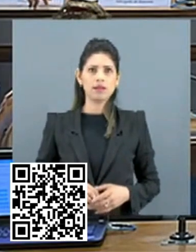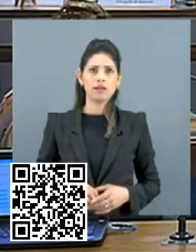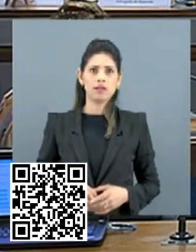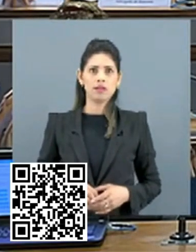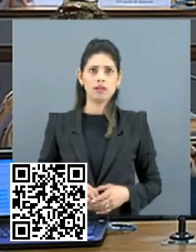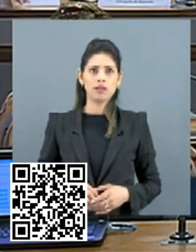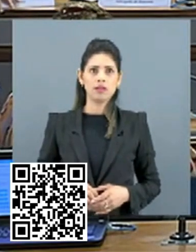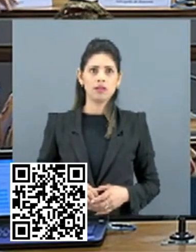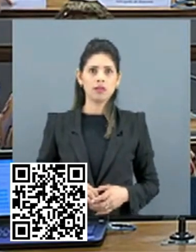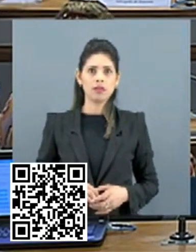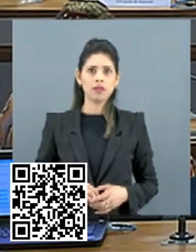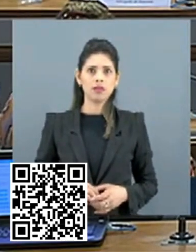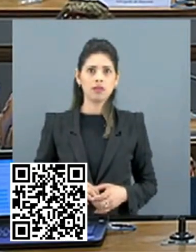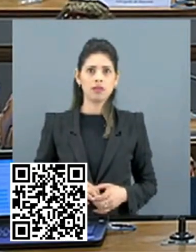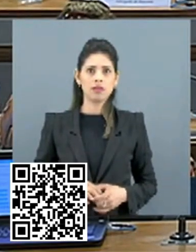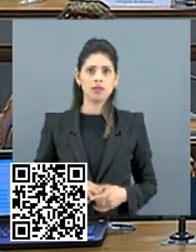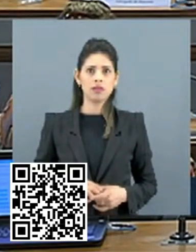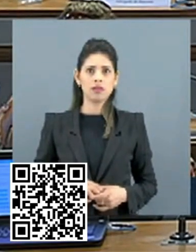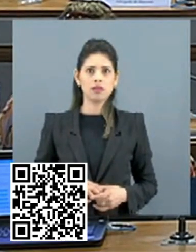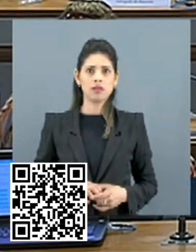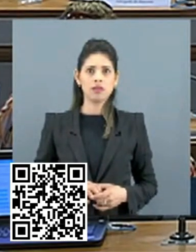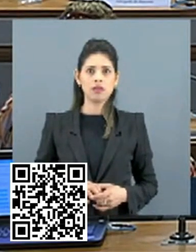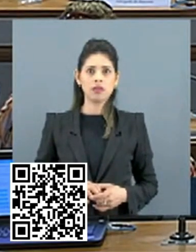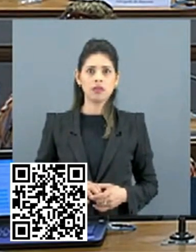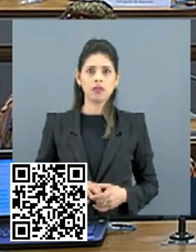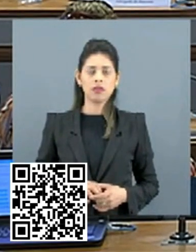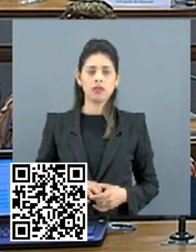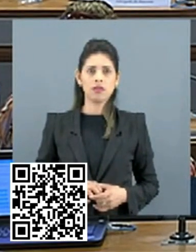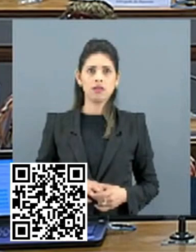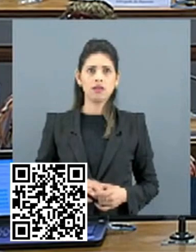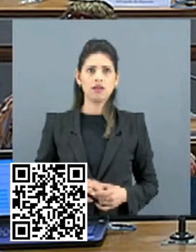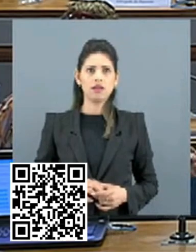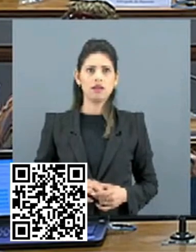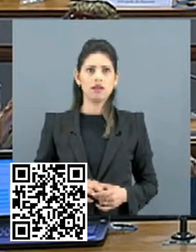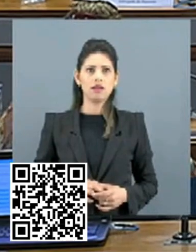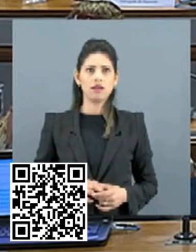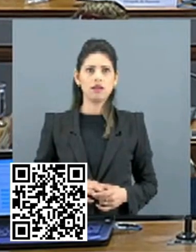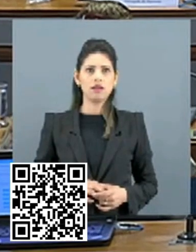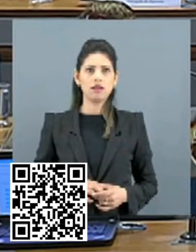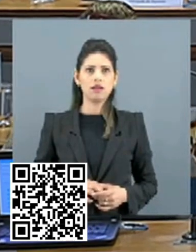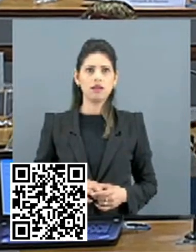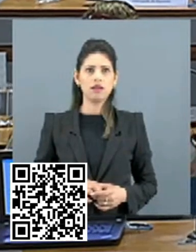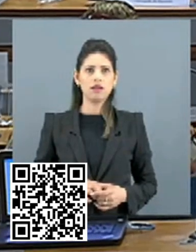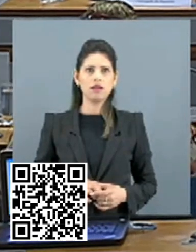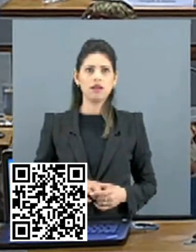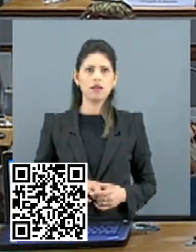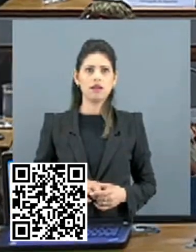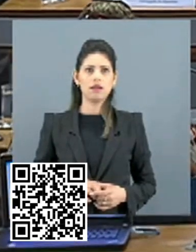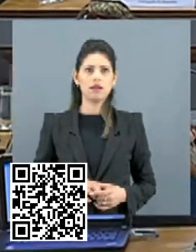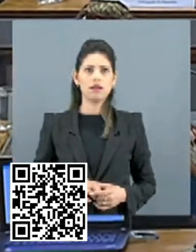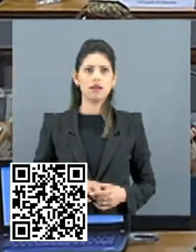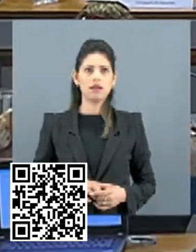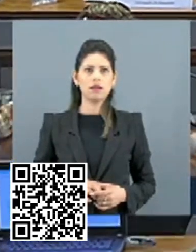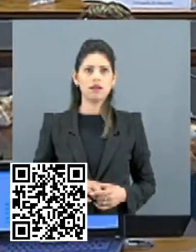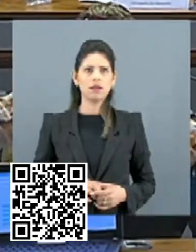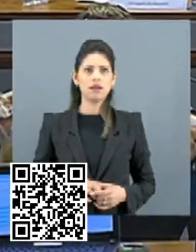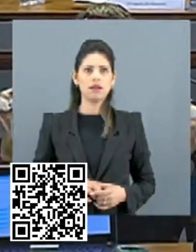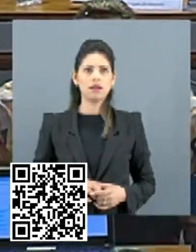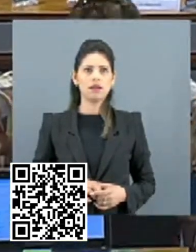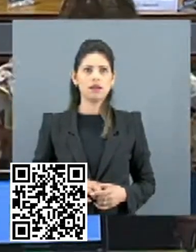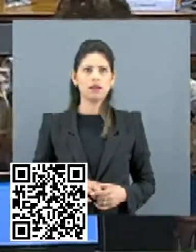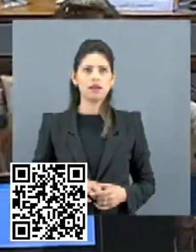Eu passo a palavra ao senhor, assim o desejando, pelo tempo de 15 minutos. Senão, eu passo direto a palavra para